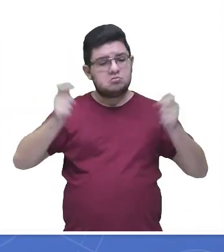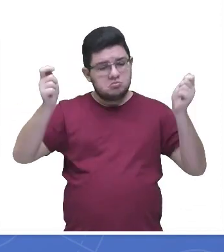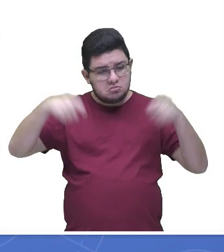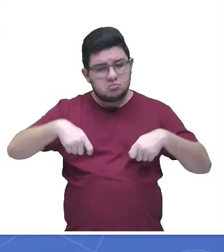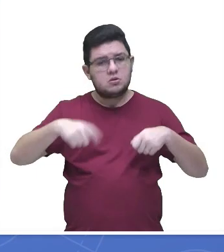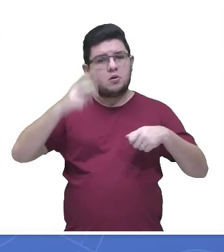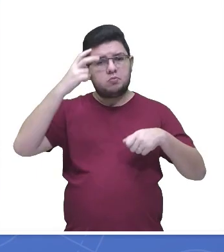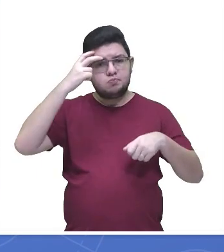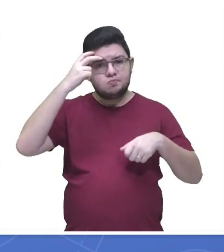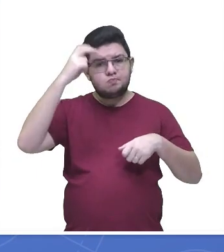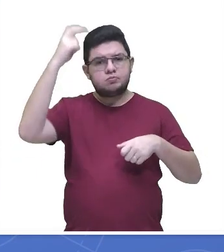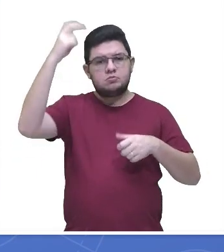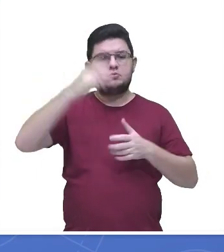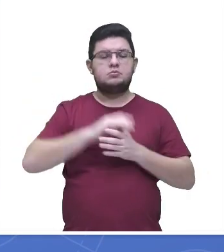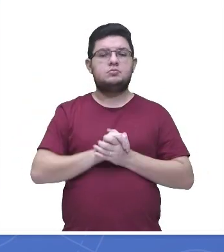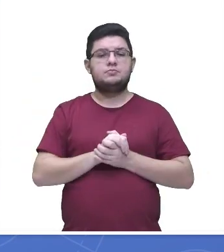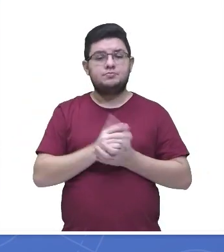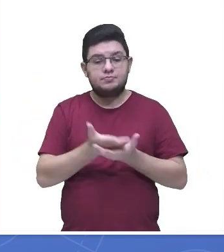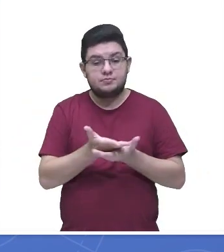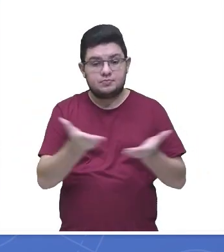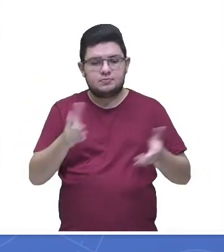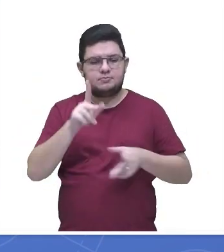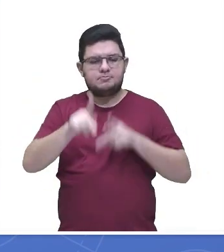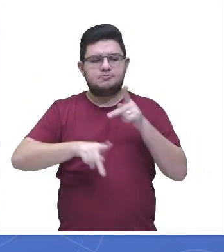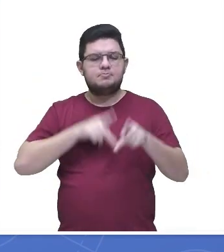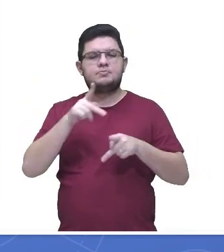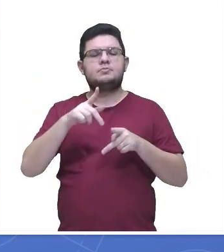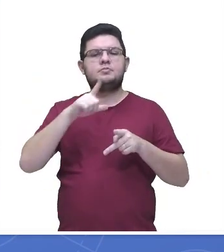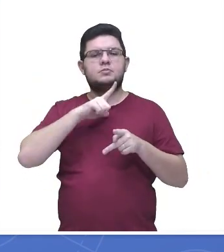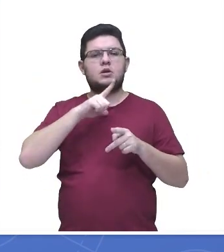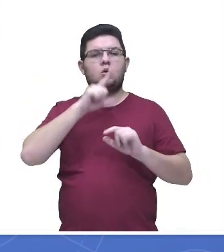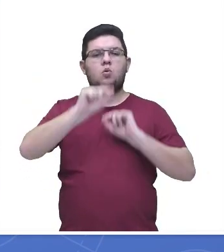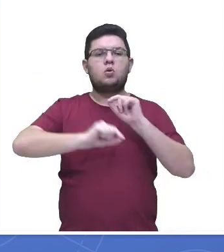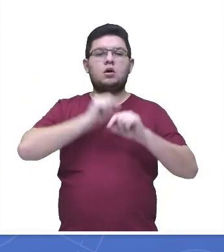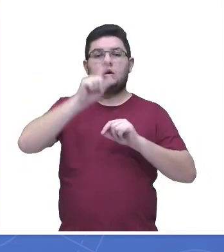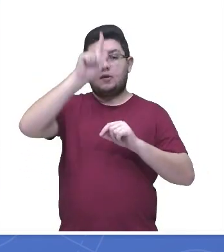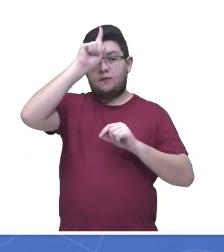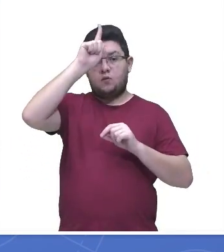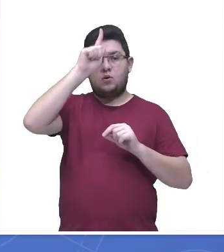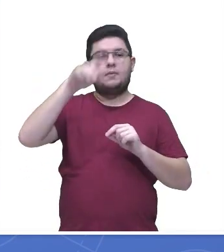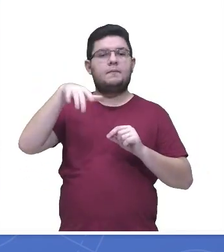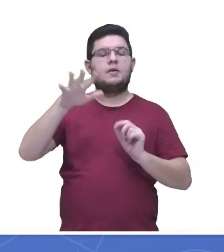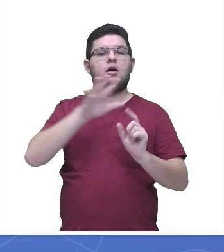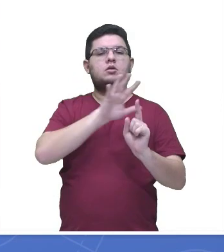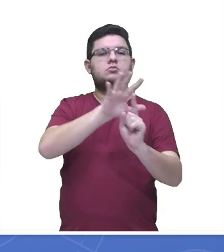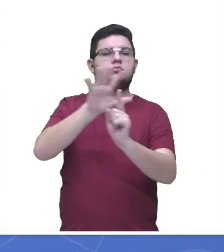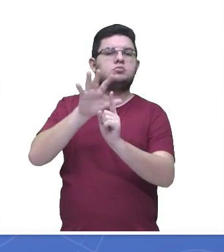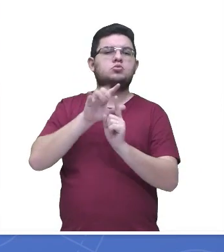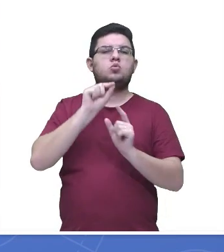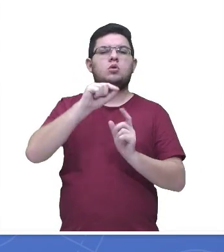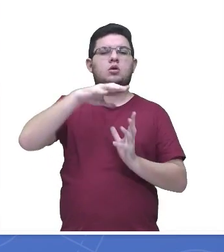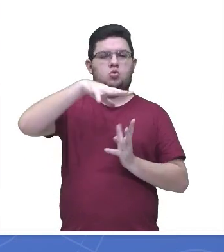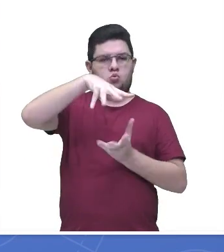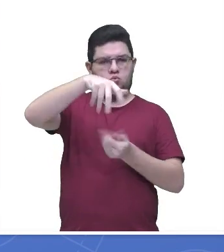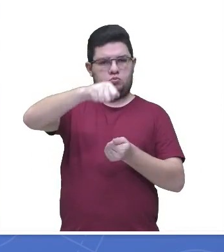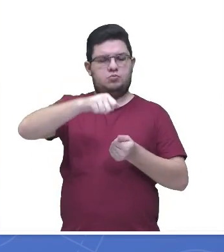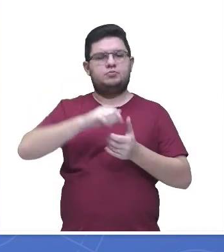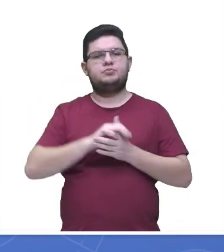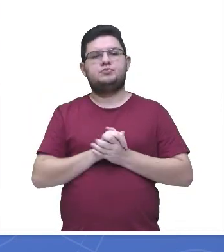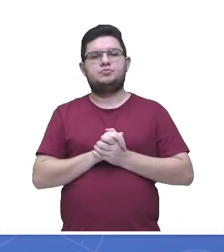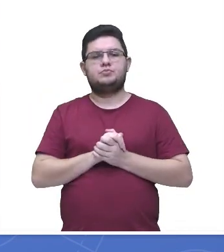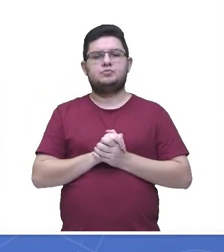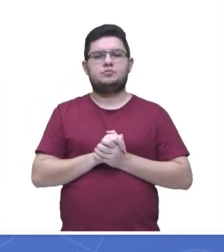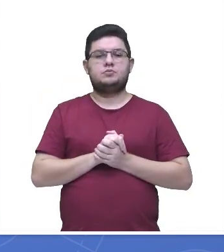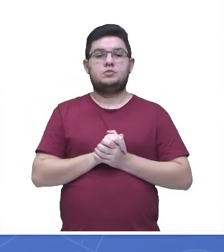os gregos vão trazer, sim, essa influência imensa para o mundo ocidental. Ok?